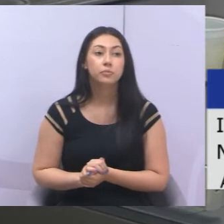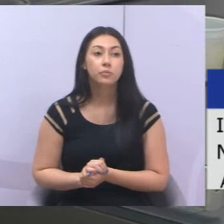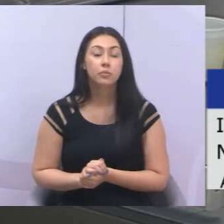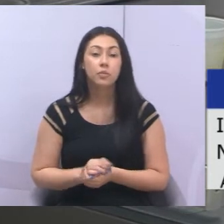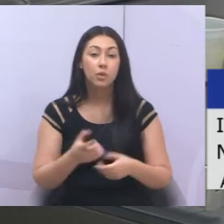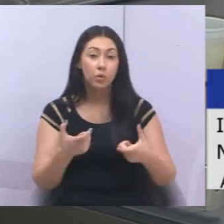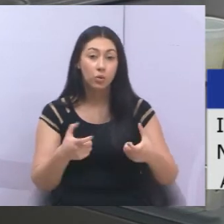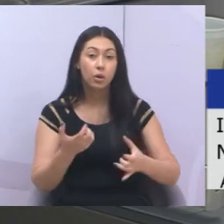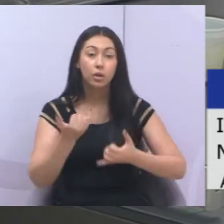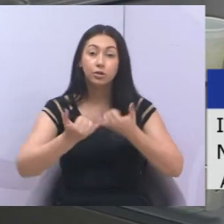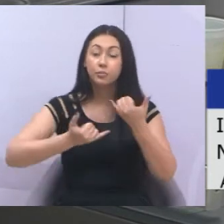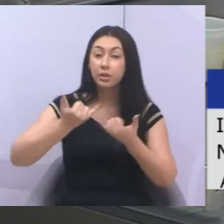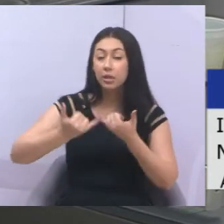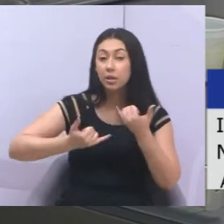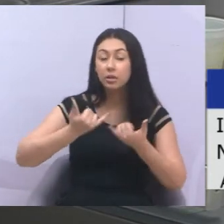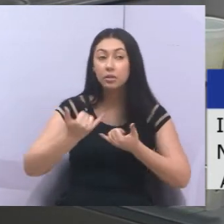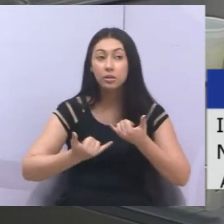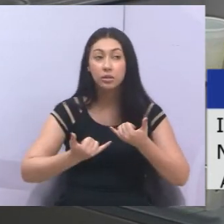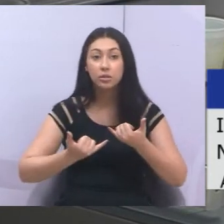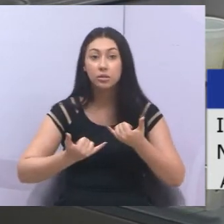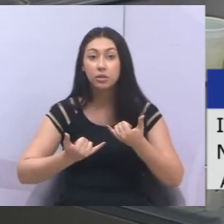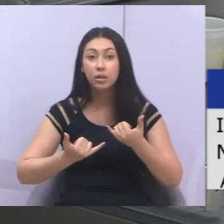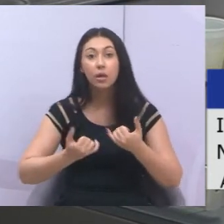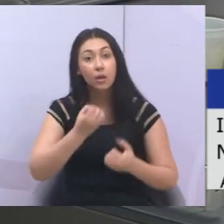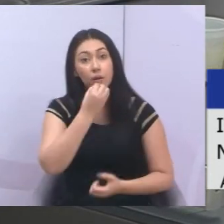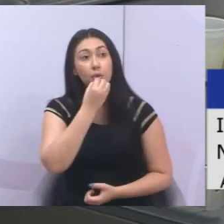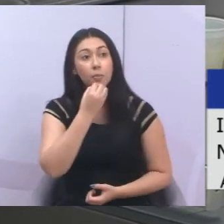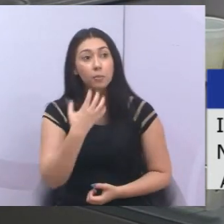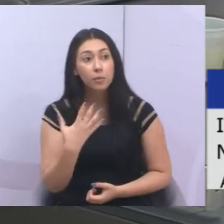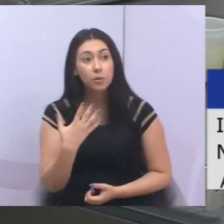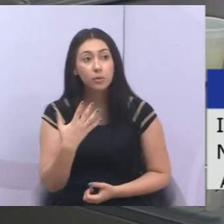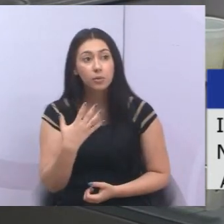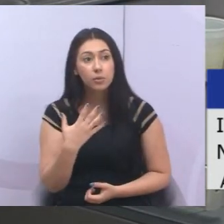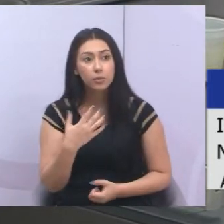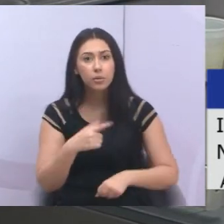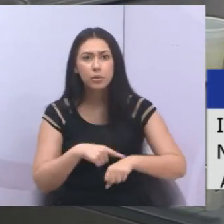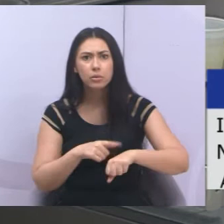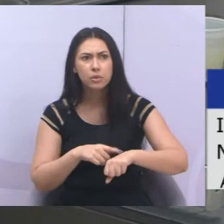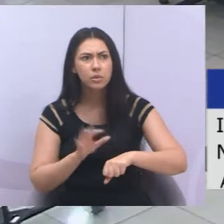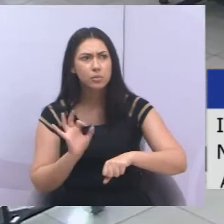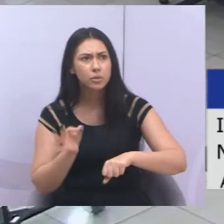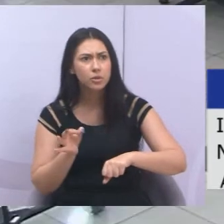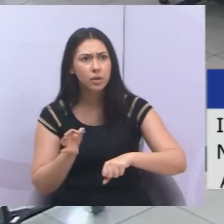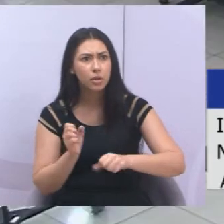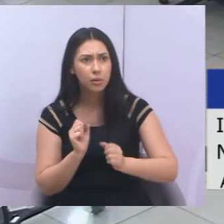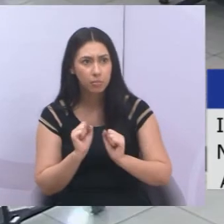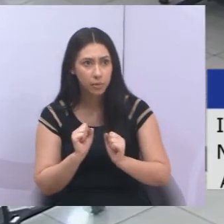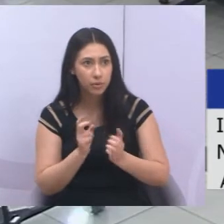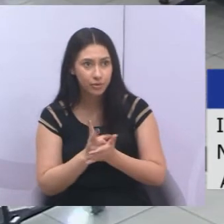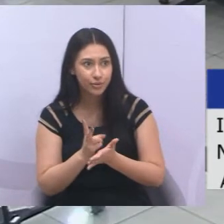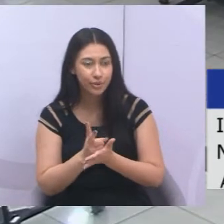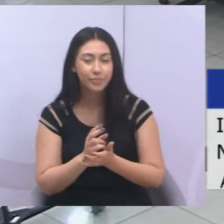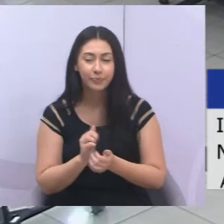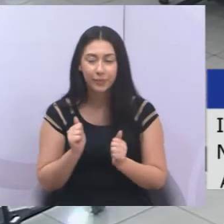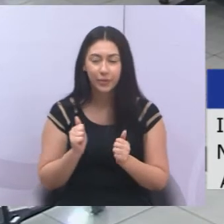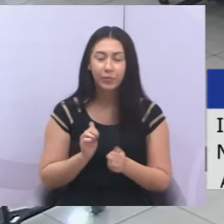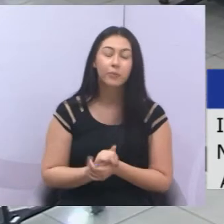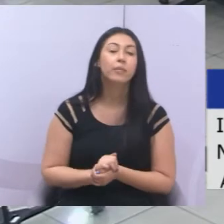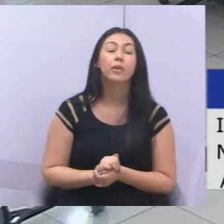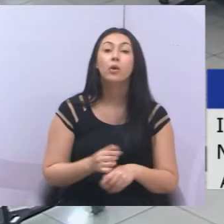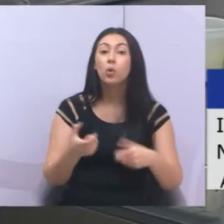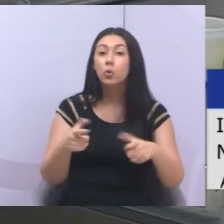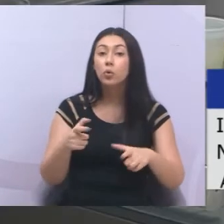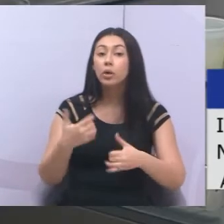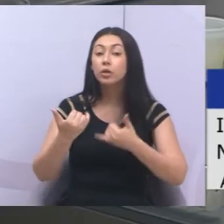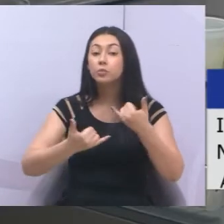Nesses ambientes, esses ambientes favorecem, já deu tempo? Não, pode continuar? Esses ambientes de